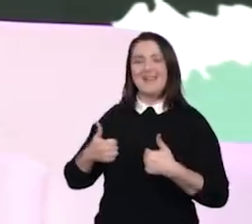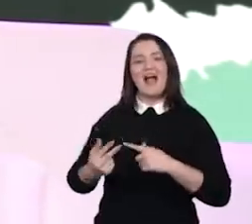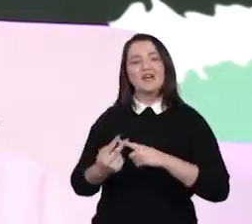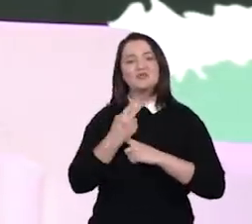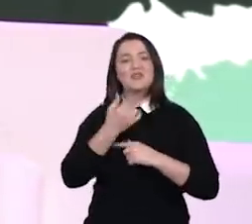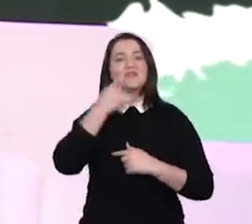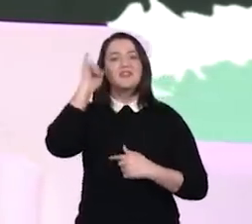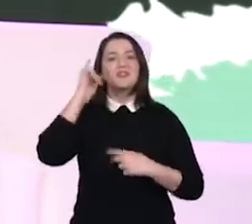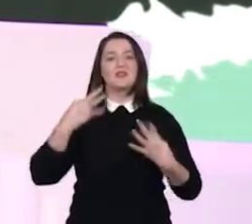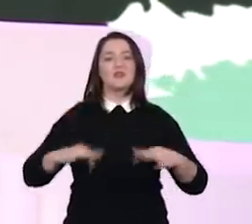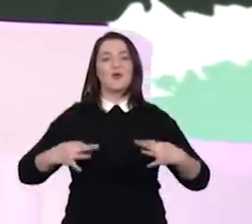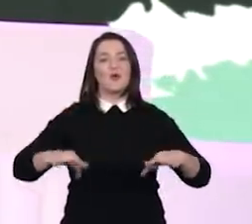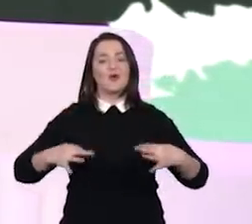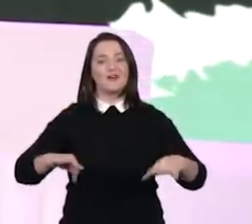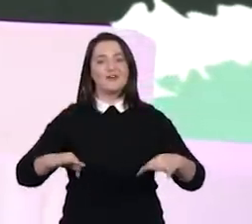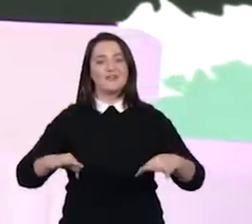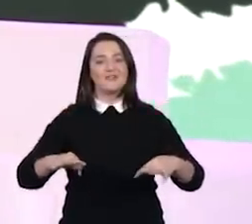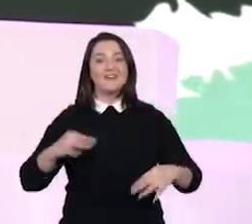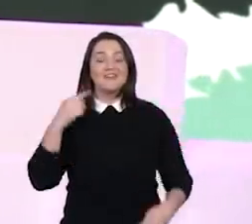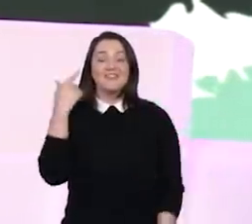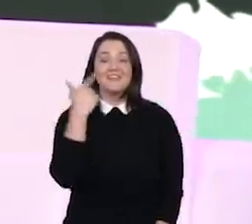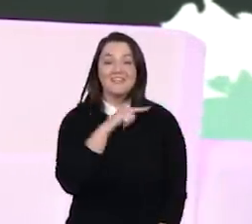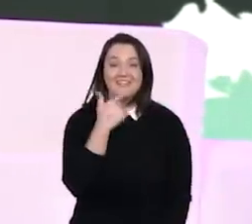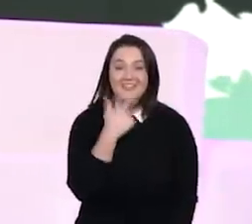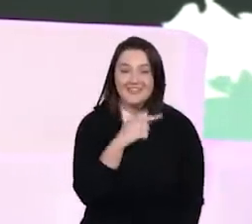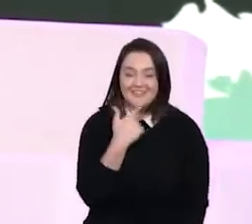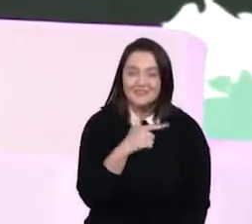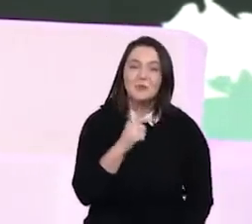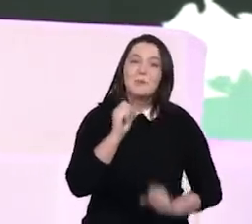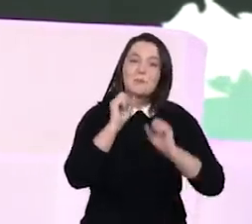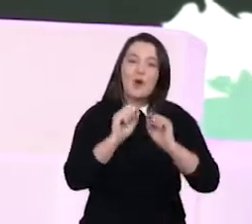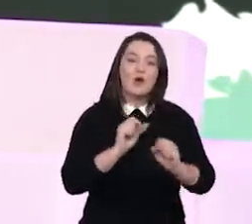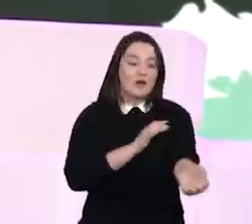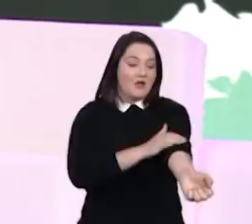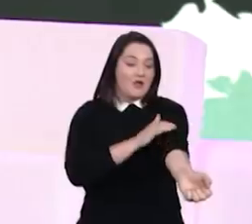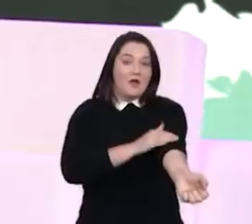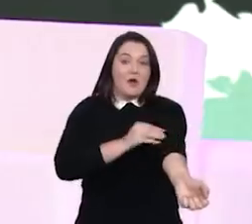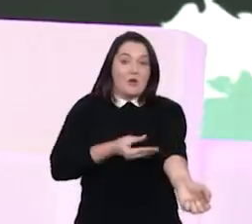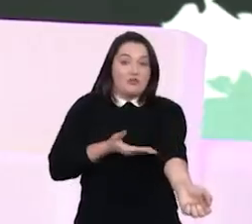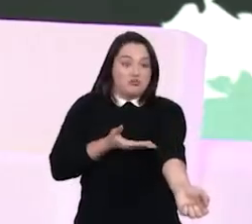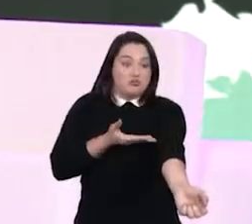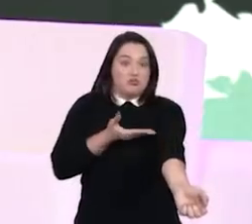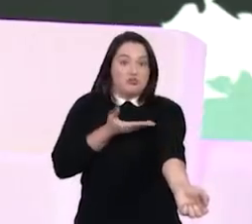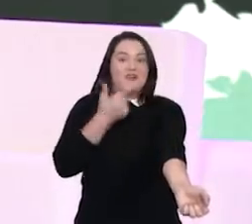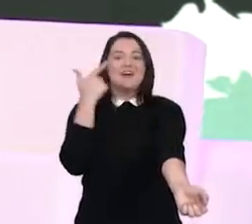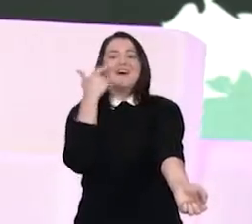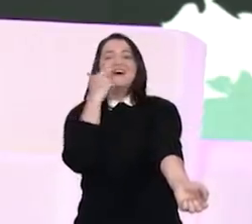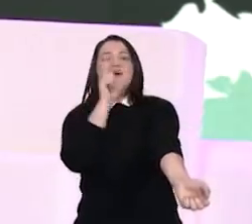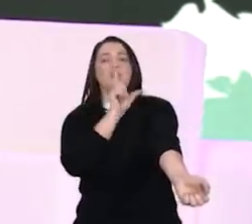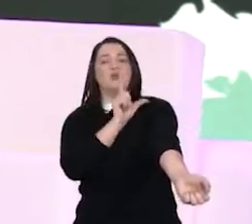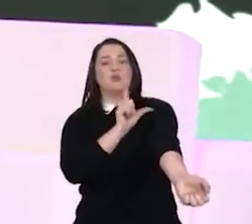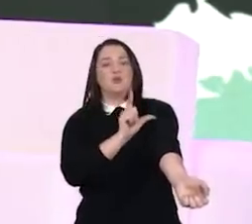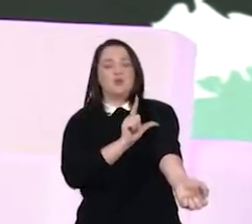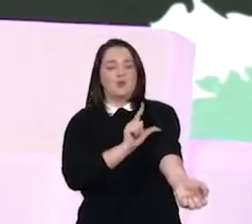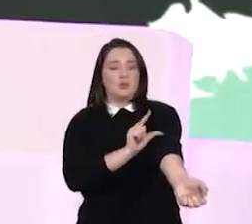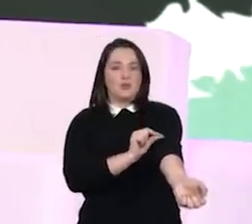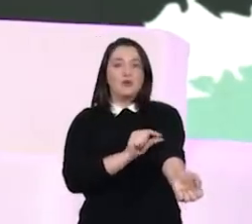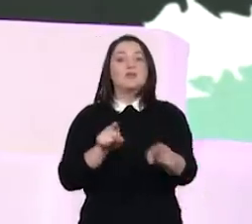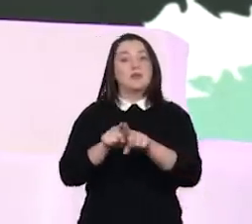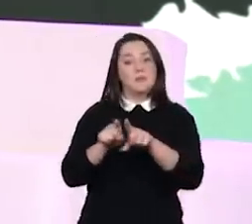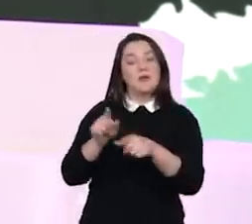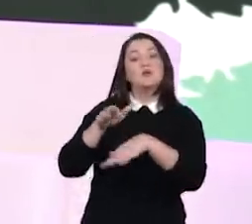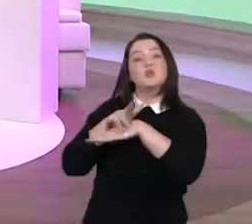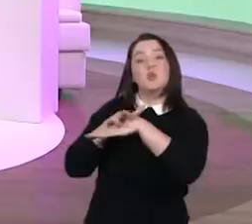a dor. O riso pode diminuir a pressão arterial, diminui o risco com doenças